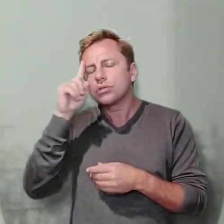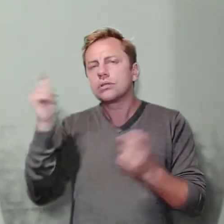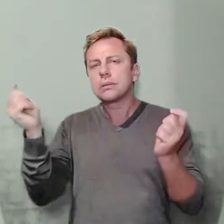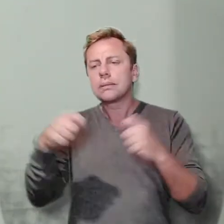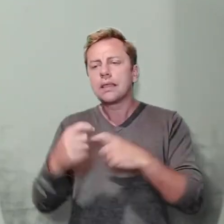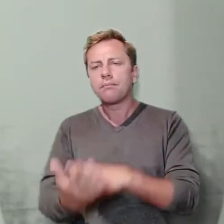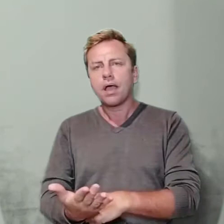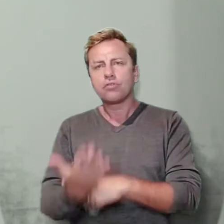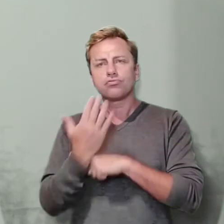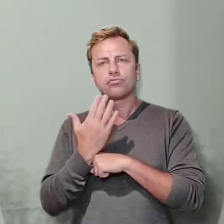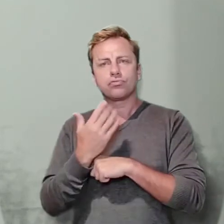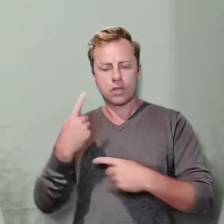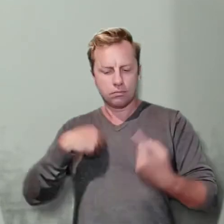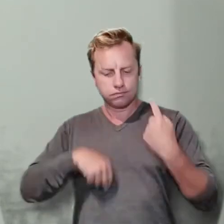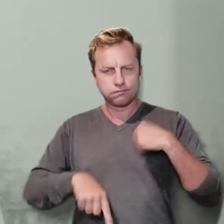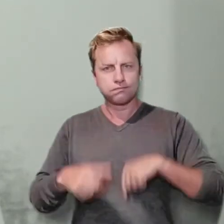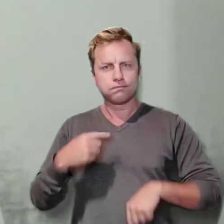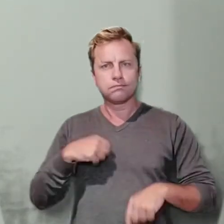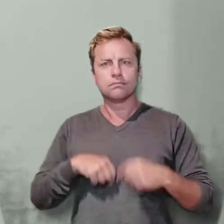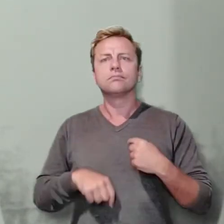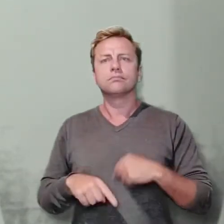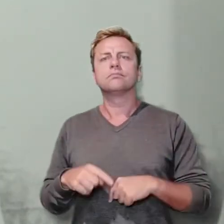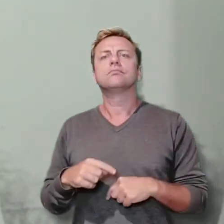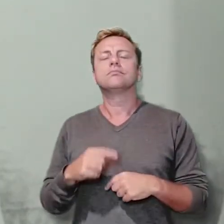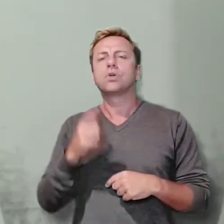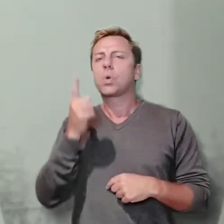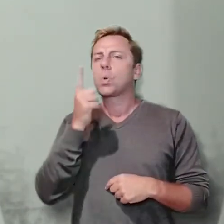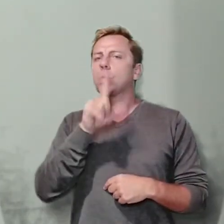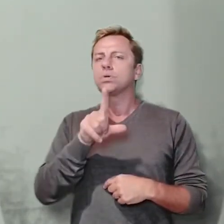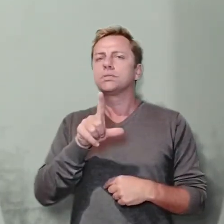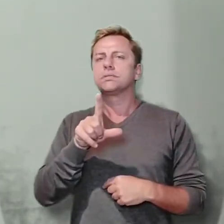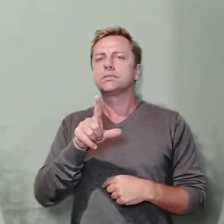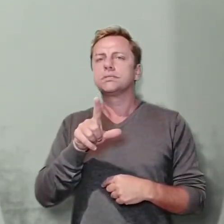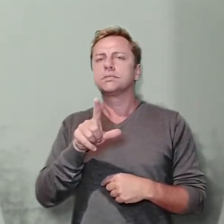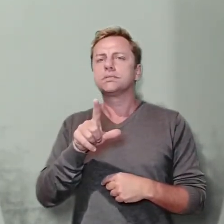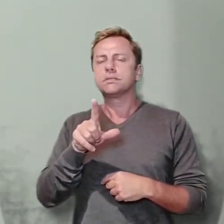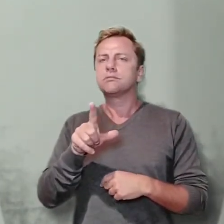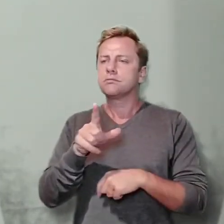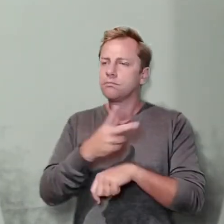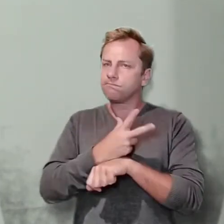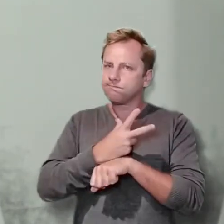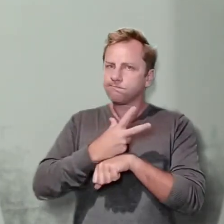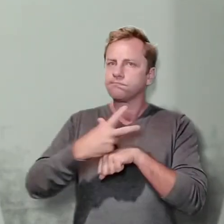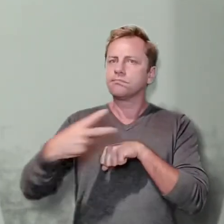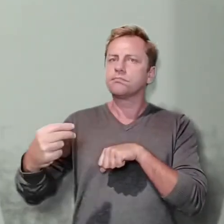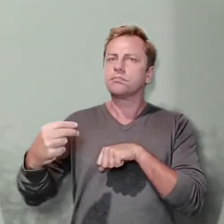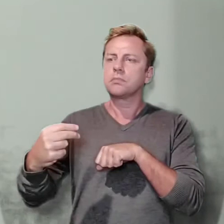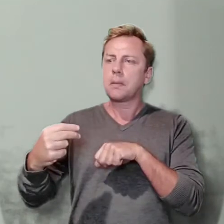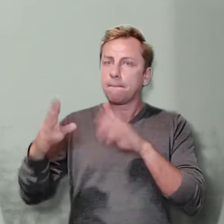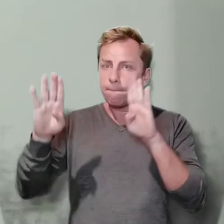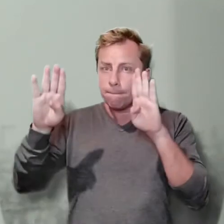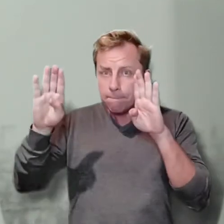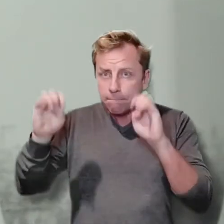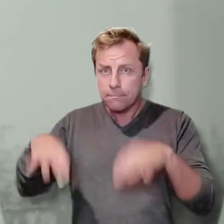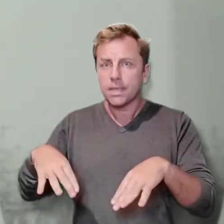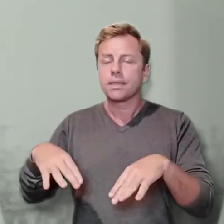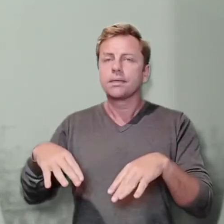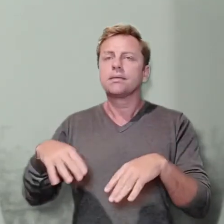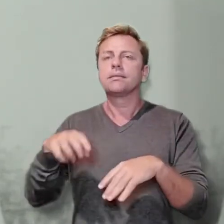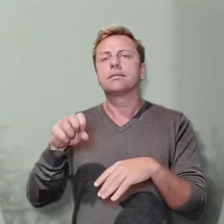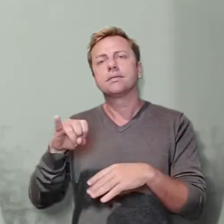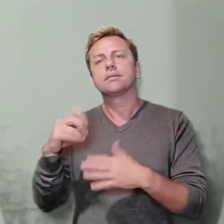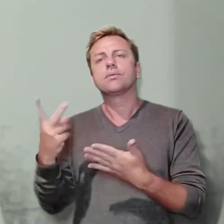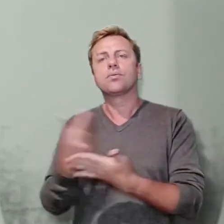pode ajudar o seu organismo a estar apto a responder de maneira